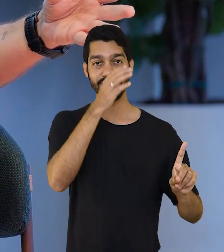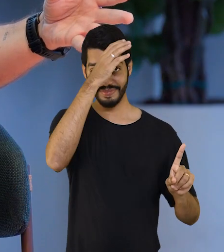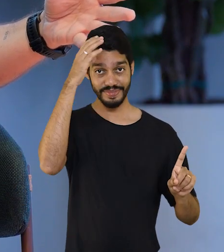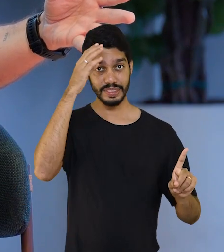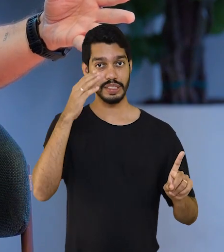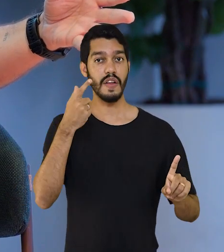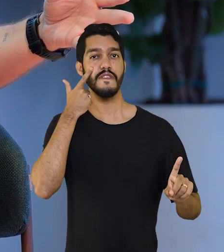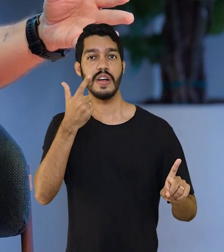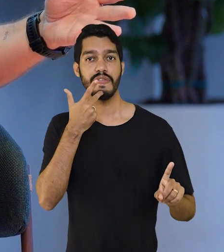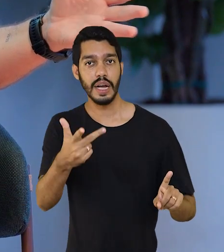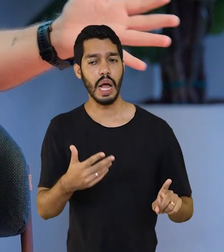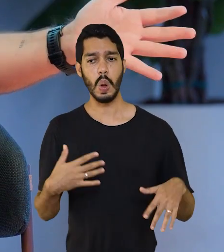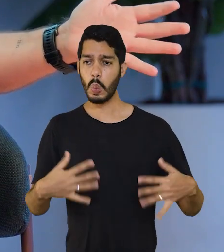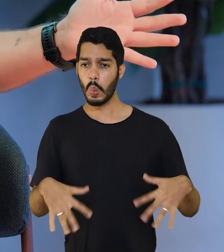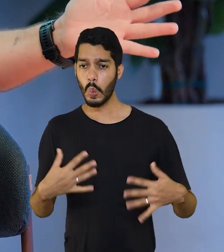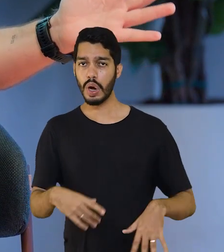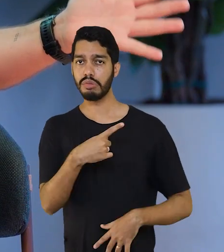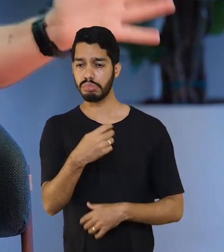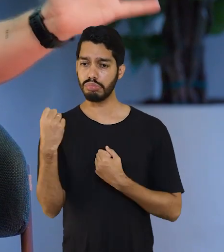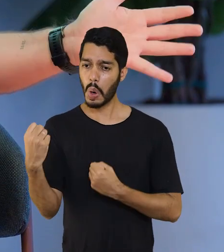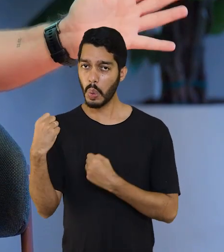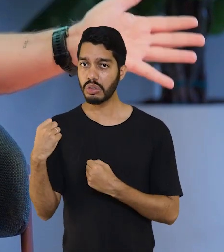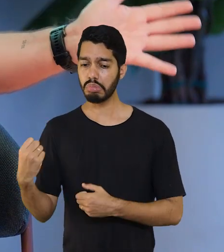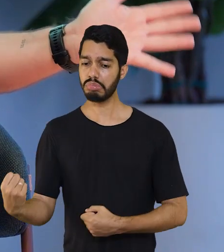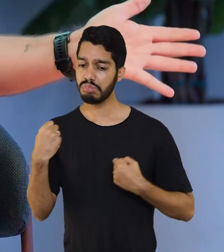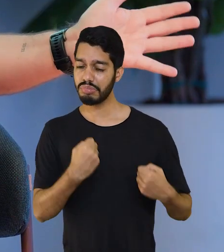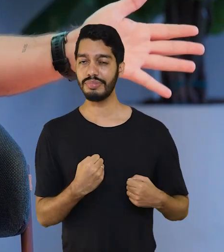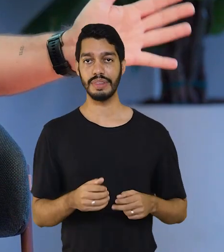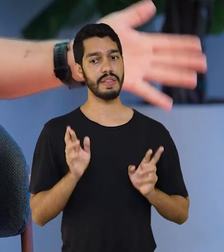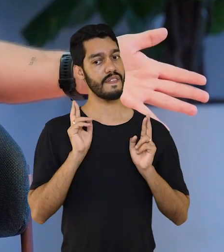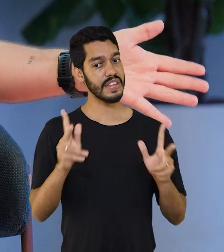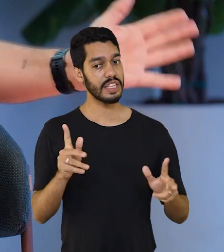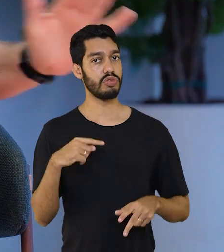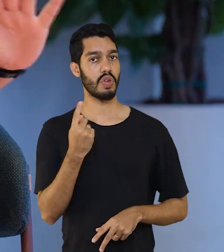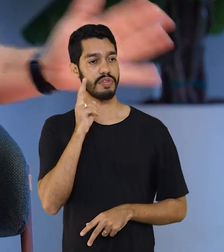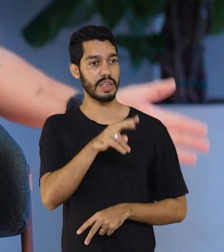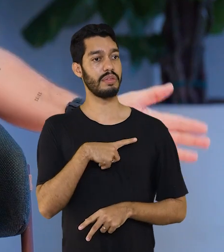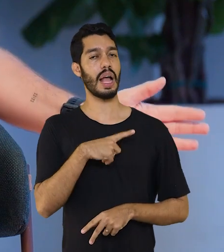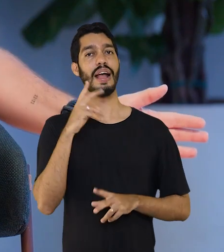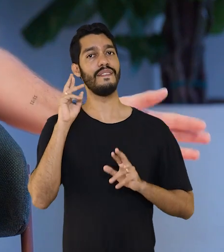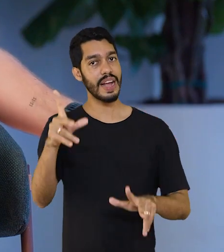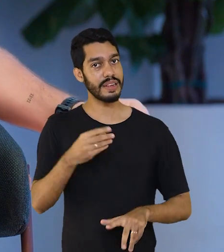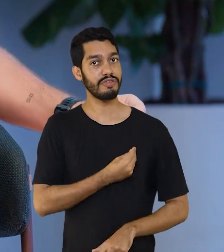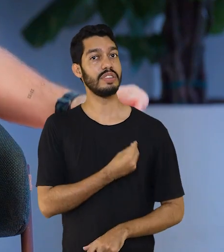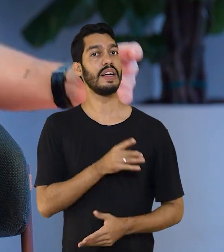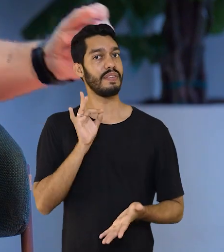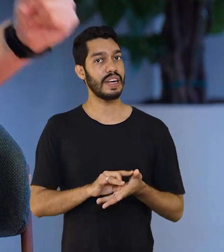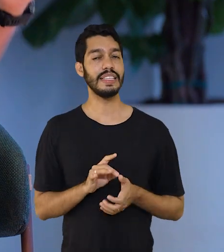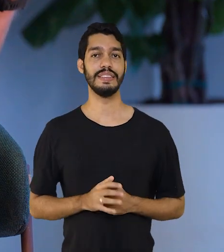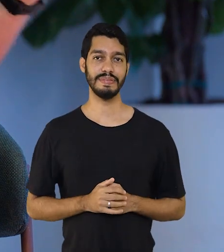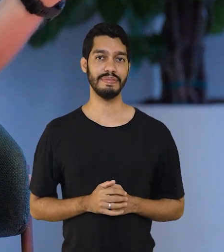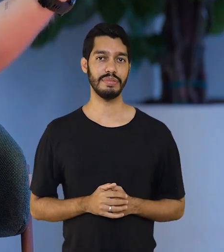falar, cara, isso é poderoso. Tipo, isso aqui é diferente do que a gente já viu até hoje.